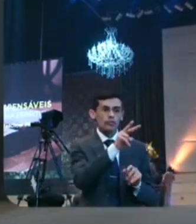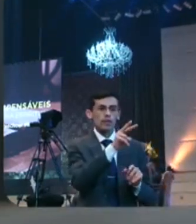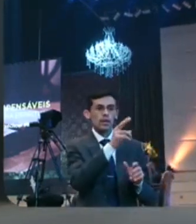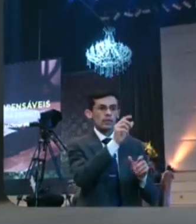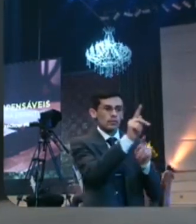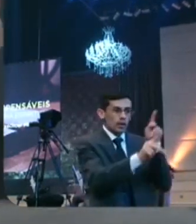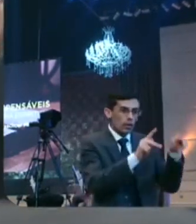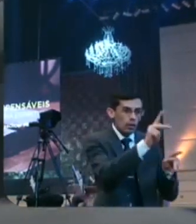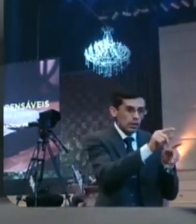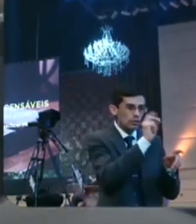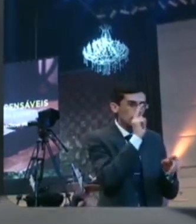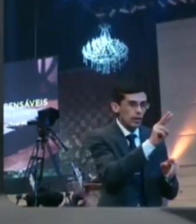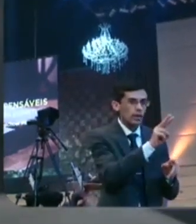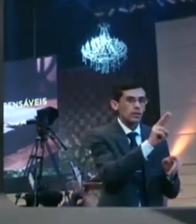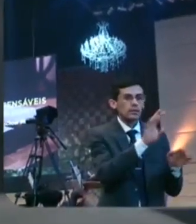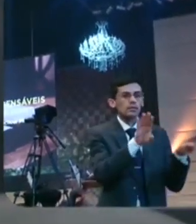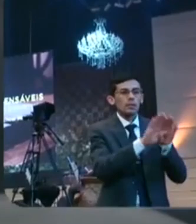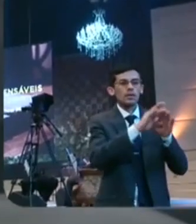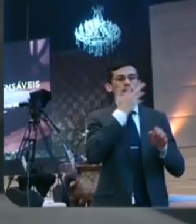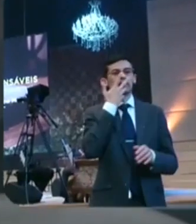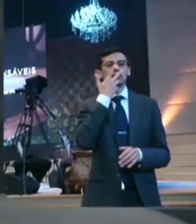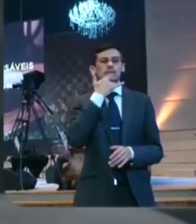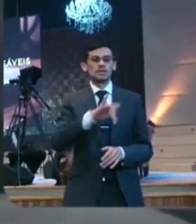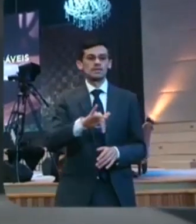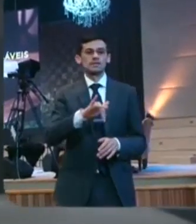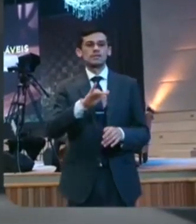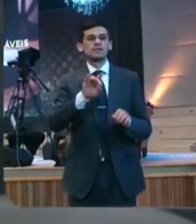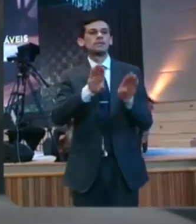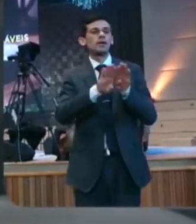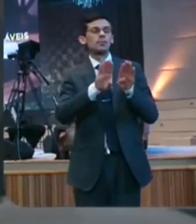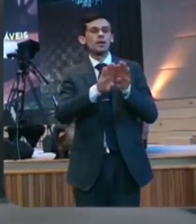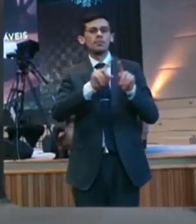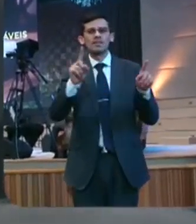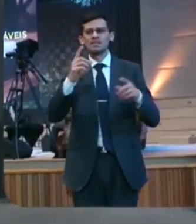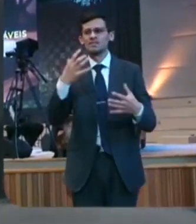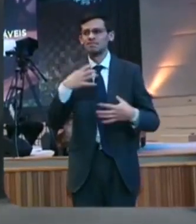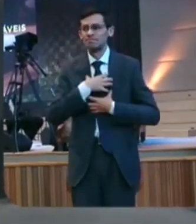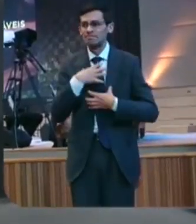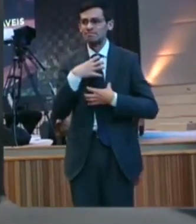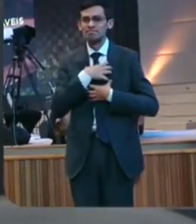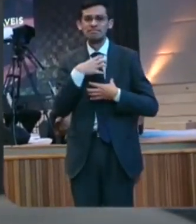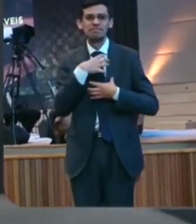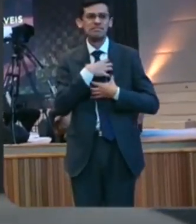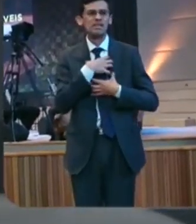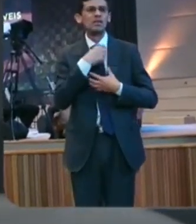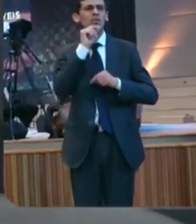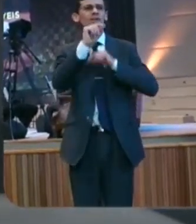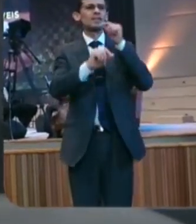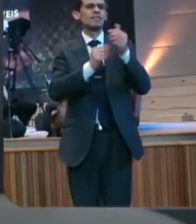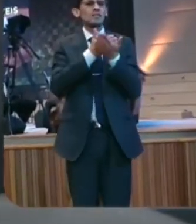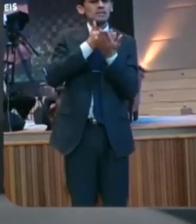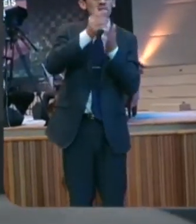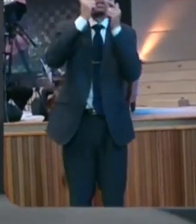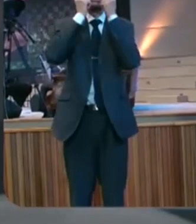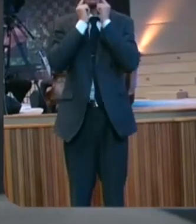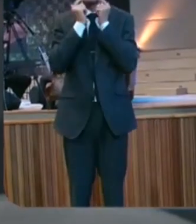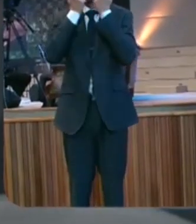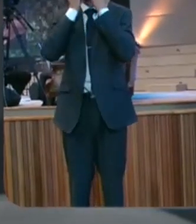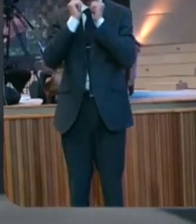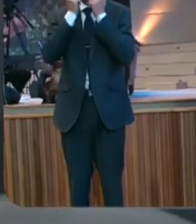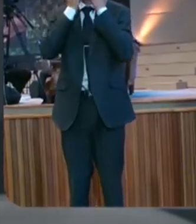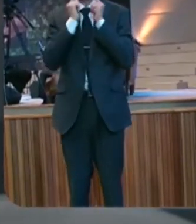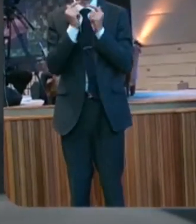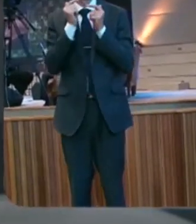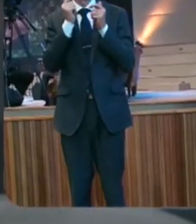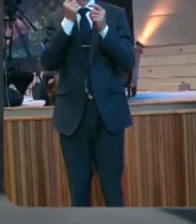foram olhar a terra pegavam as criancinhas e, num jeito bem dramático, hebraico, não é, começavam a chorar sobre